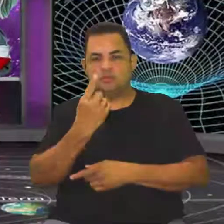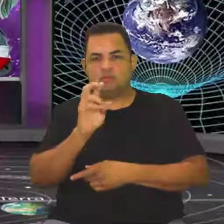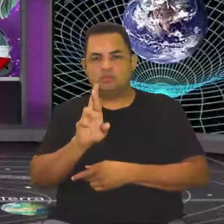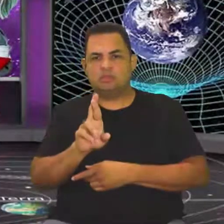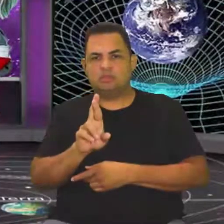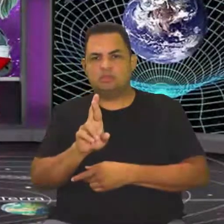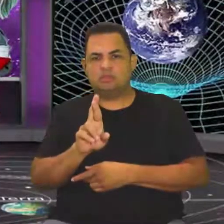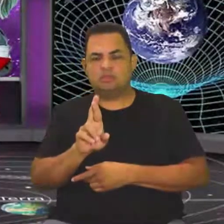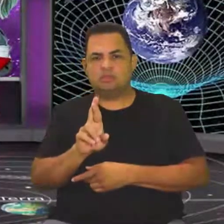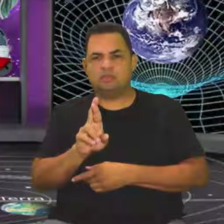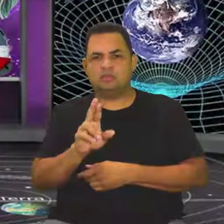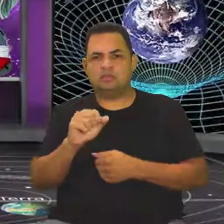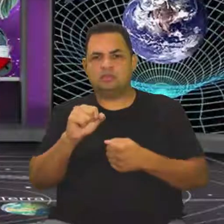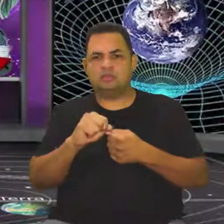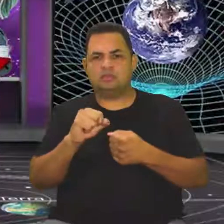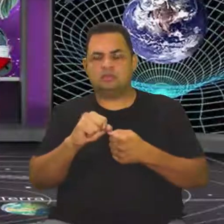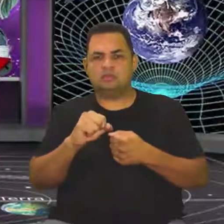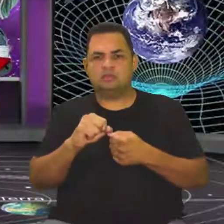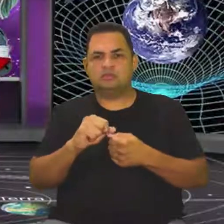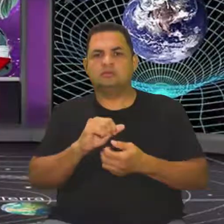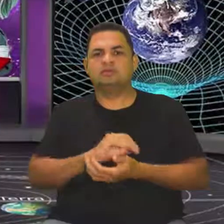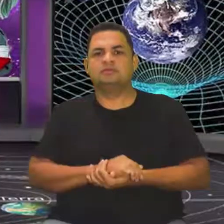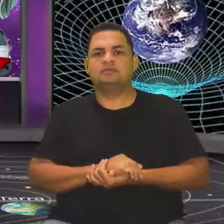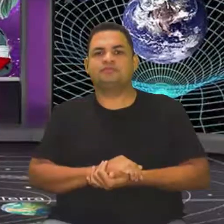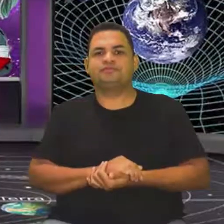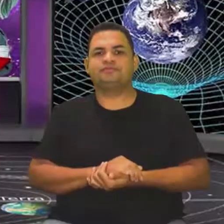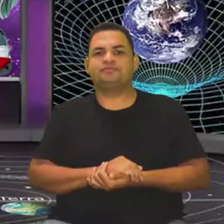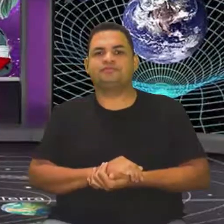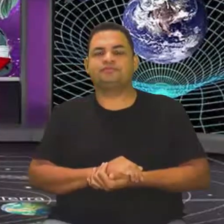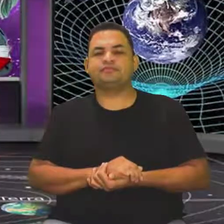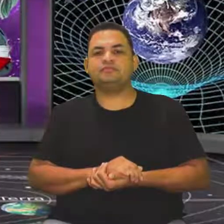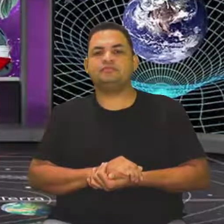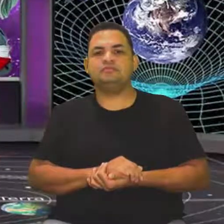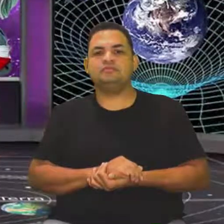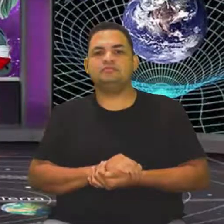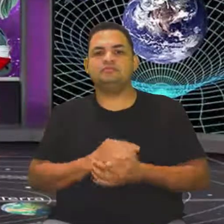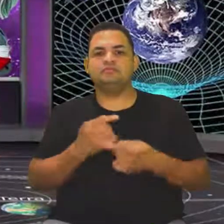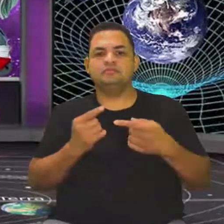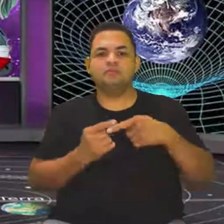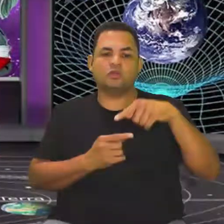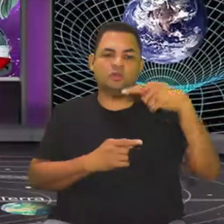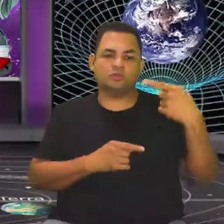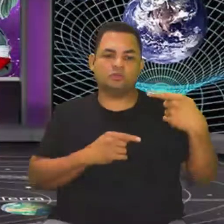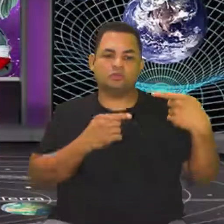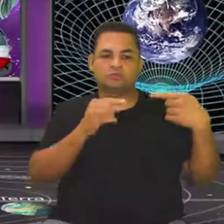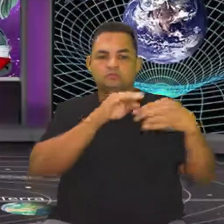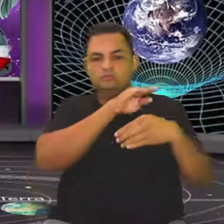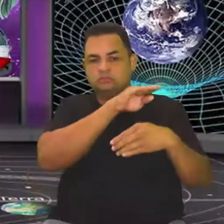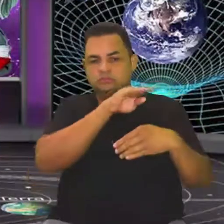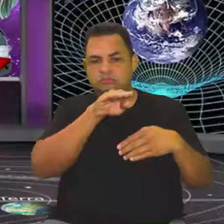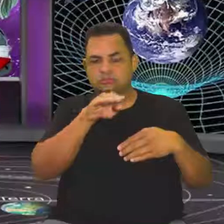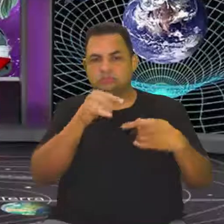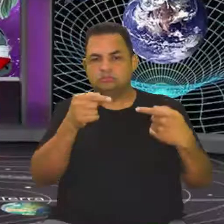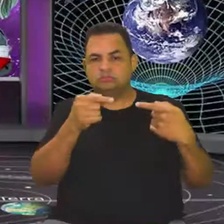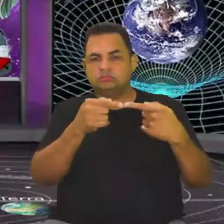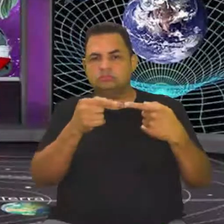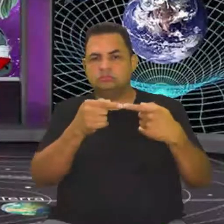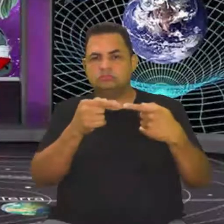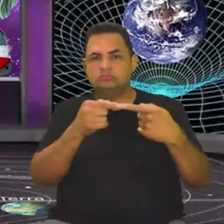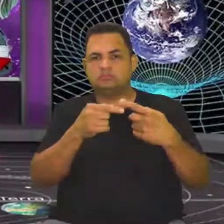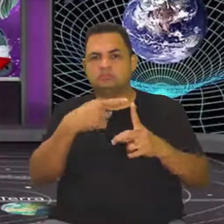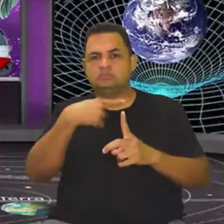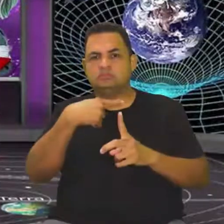só, né, gente, fazendo lá o inverso das resistências, e vou associar esse cara com o outro que já está em série,